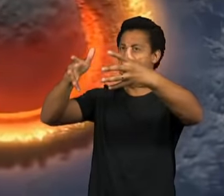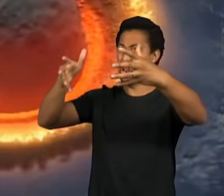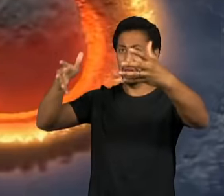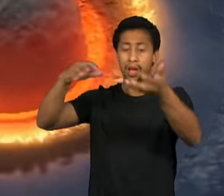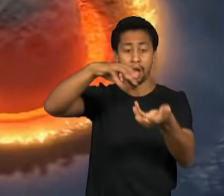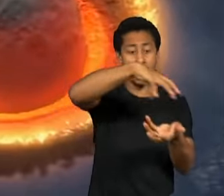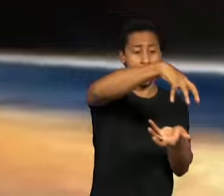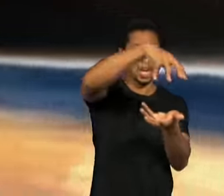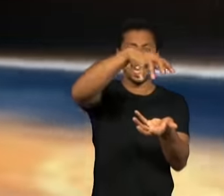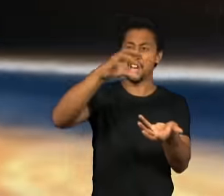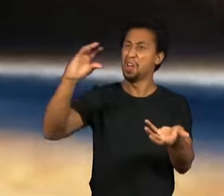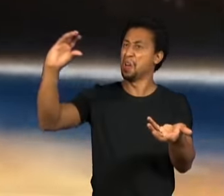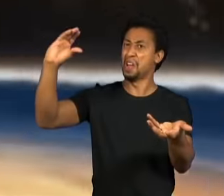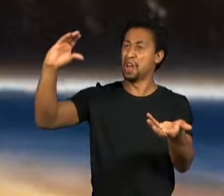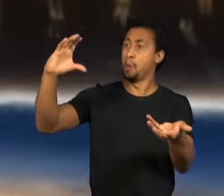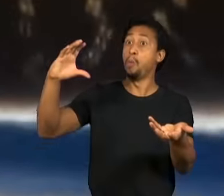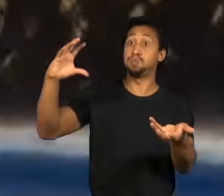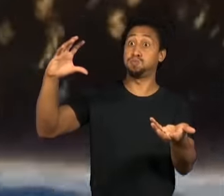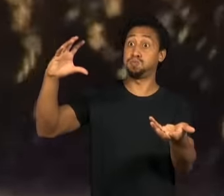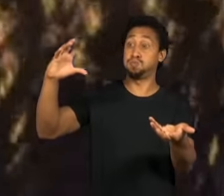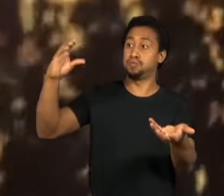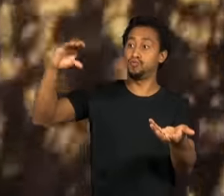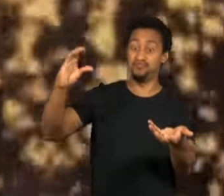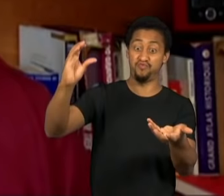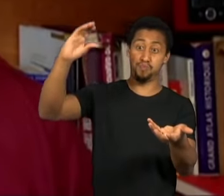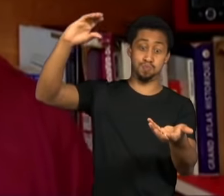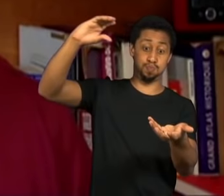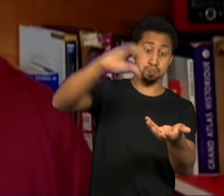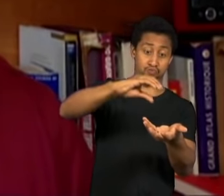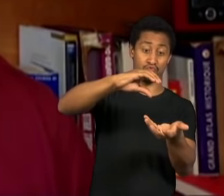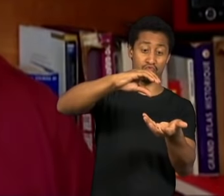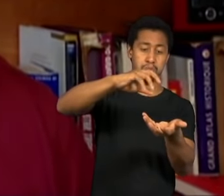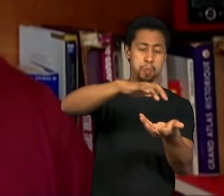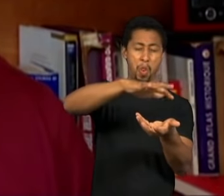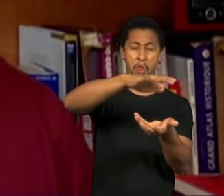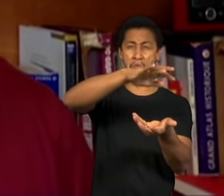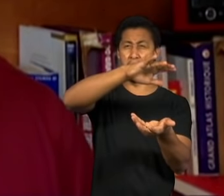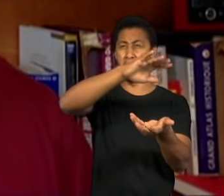que estima-se que tinha em torno de 10 quilômetros de diâmetro. Aí sim,